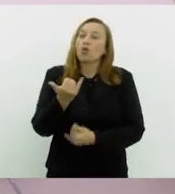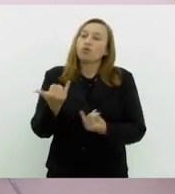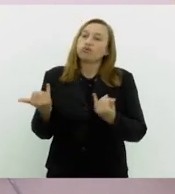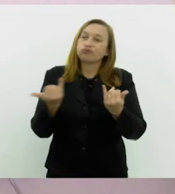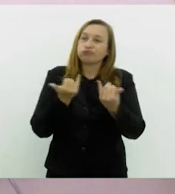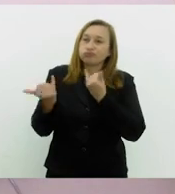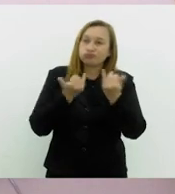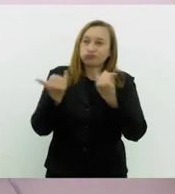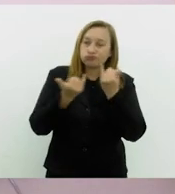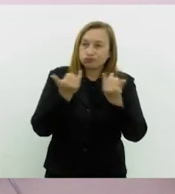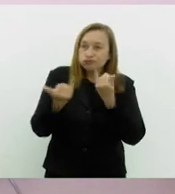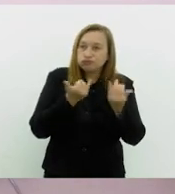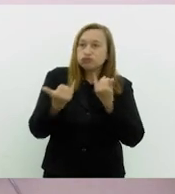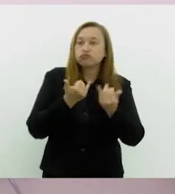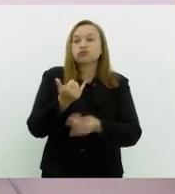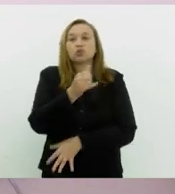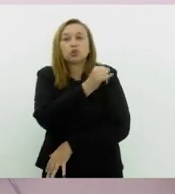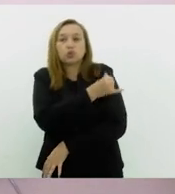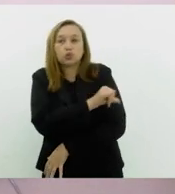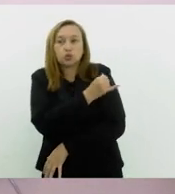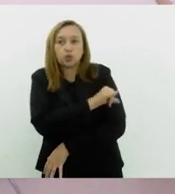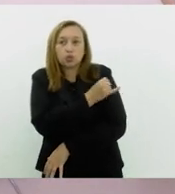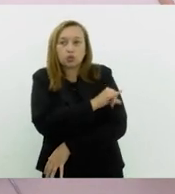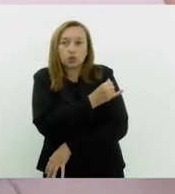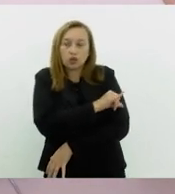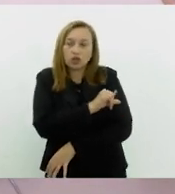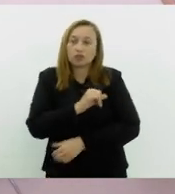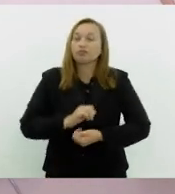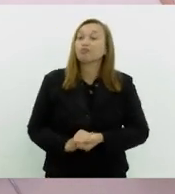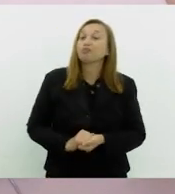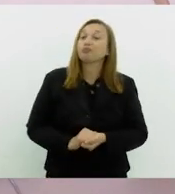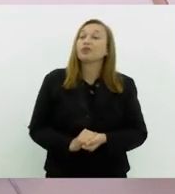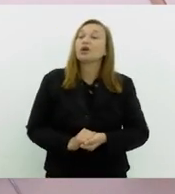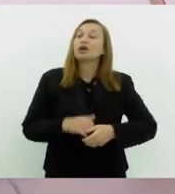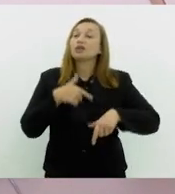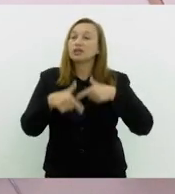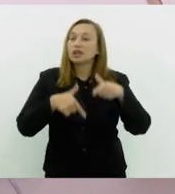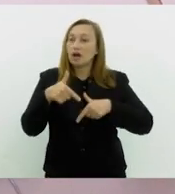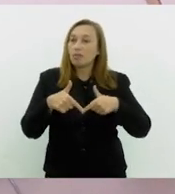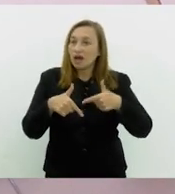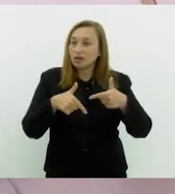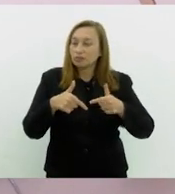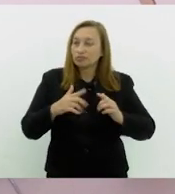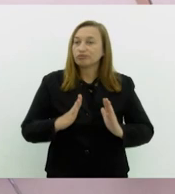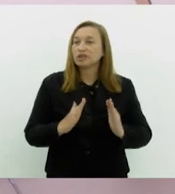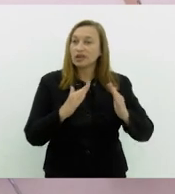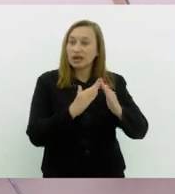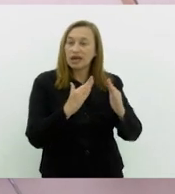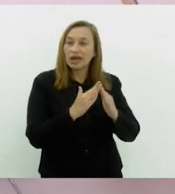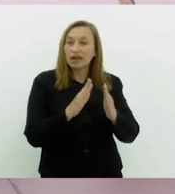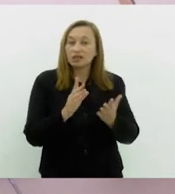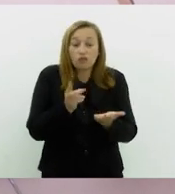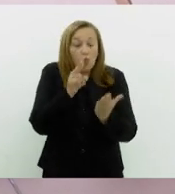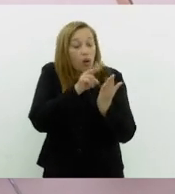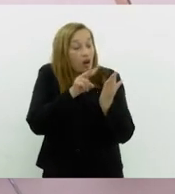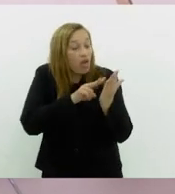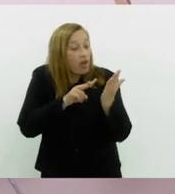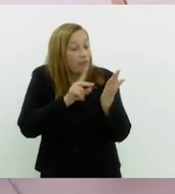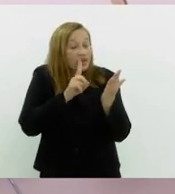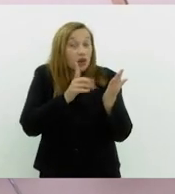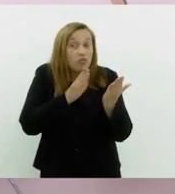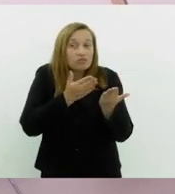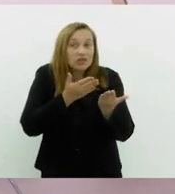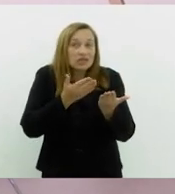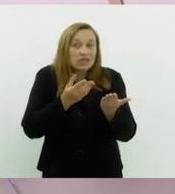resgate de trabalhadores domésticos. E a gente entende, né, eu vou agora aqui começar a ler para não me perder muito, senão vou pular